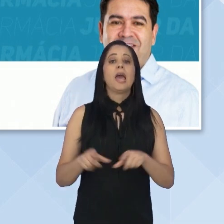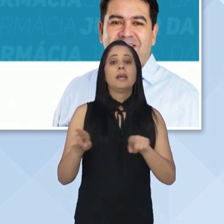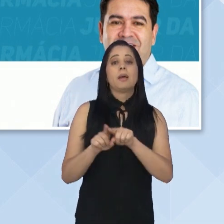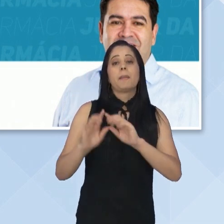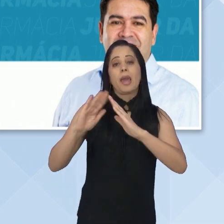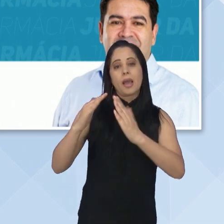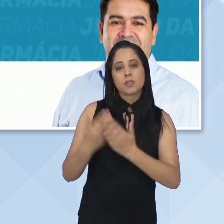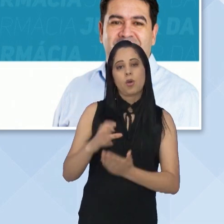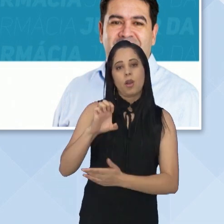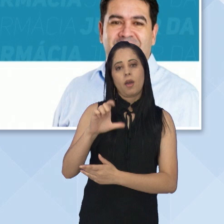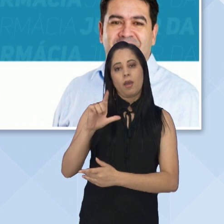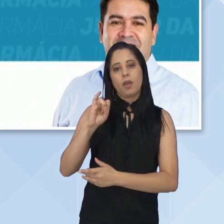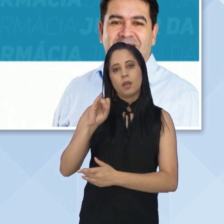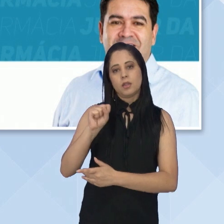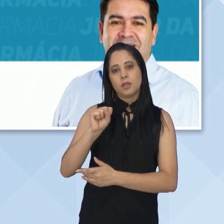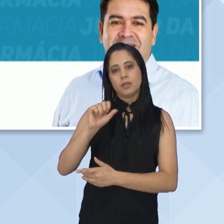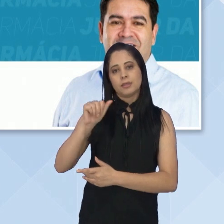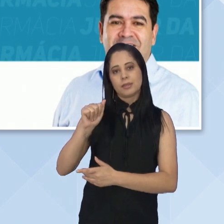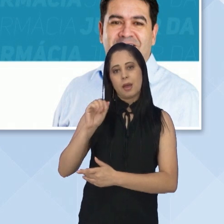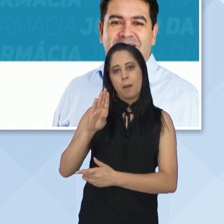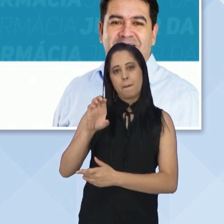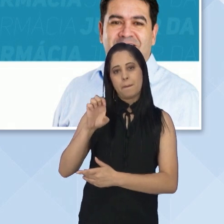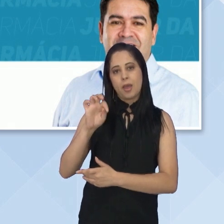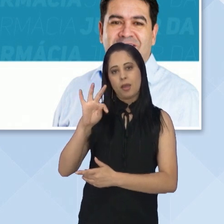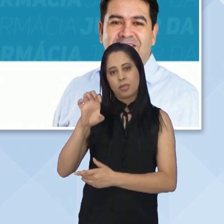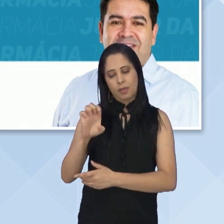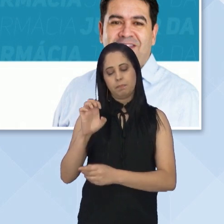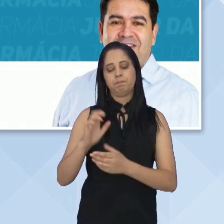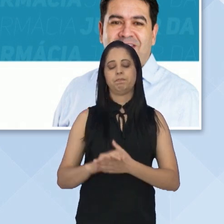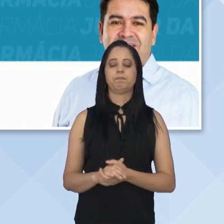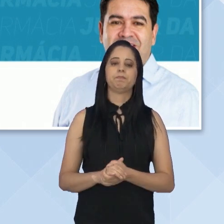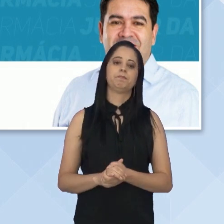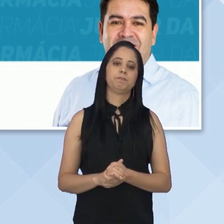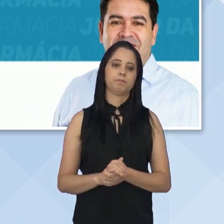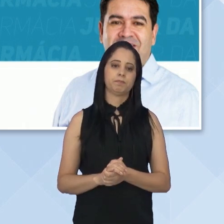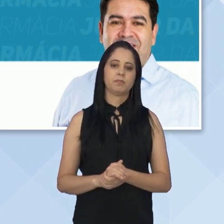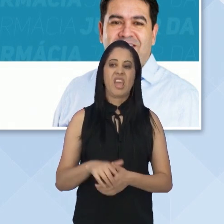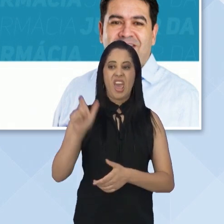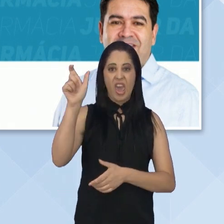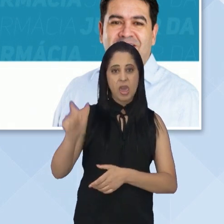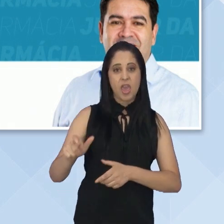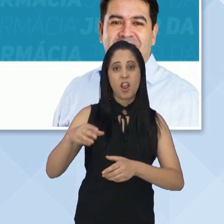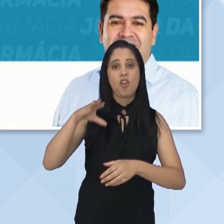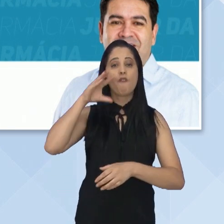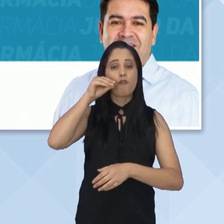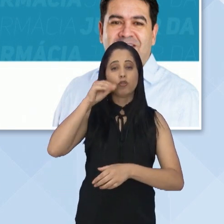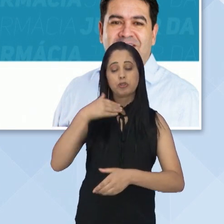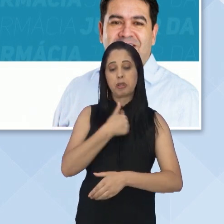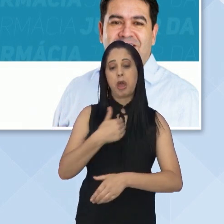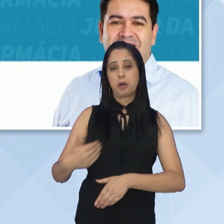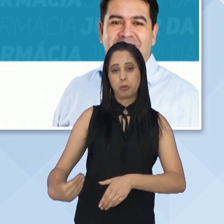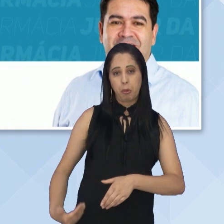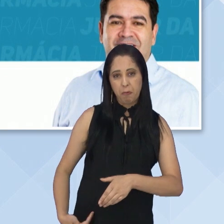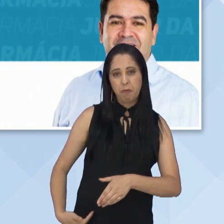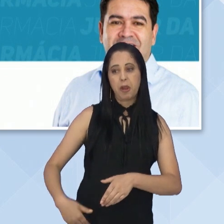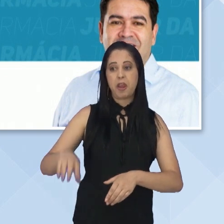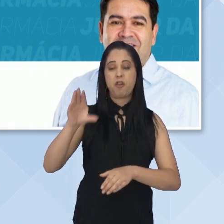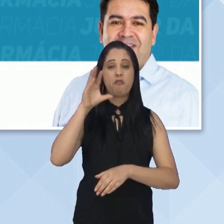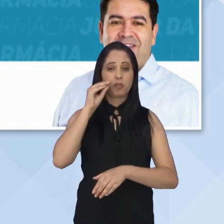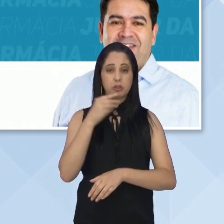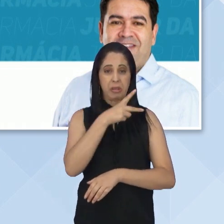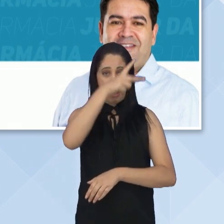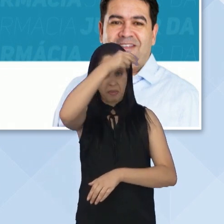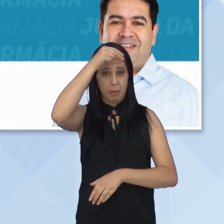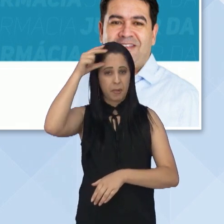Elizabeth de Paula Honorato, no bairro Mariana 1. Servidor público, contribuiu com a cidade por